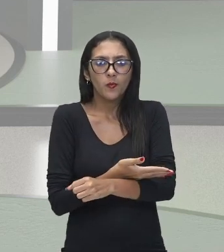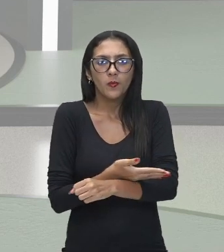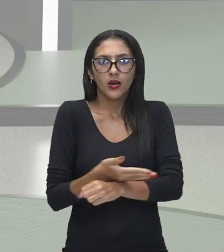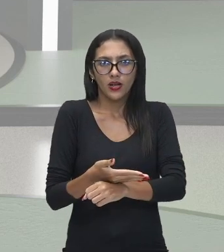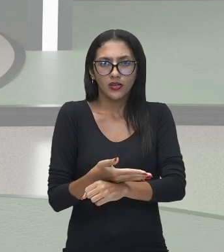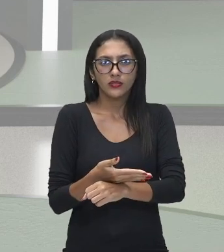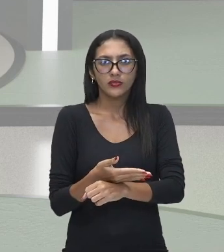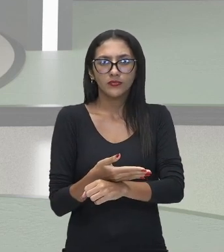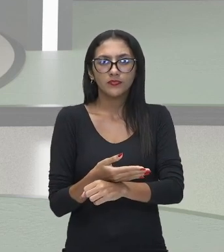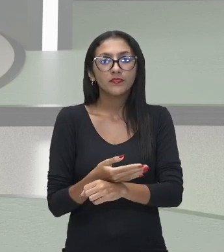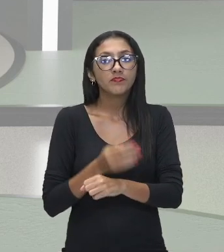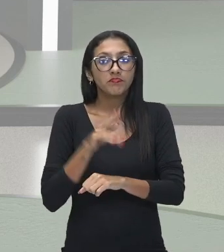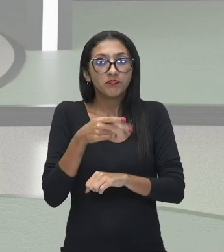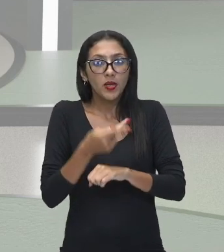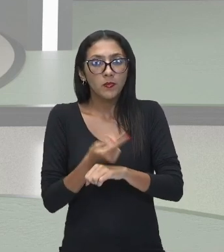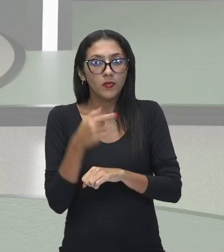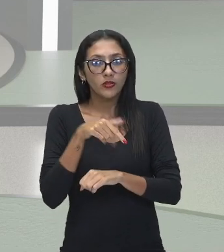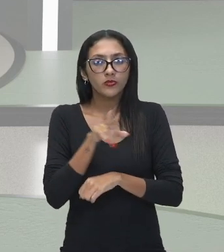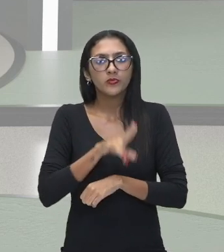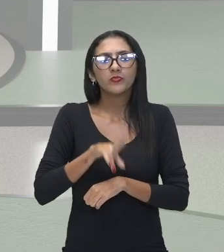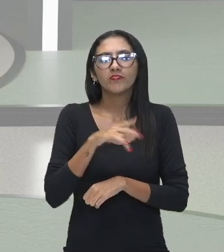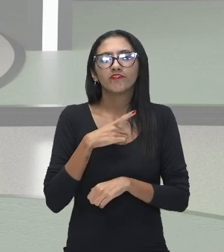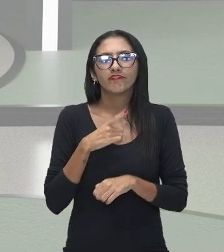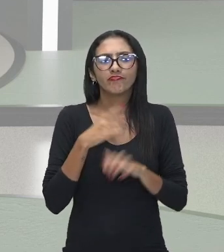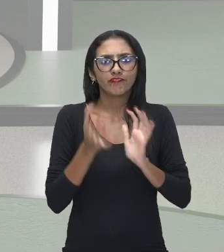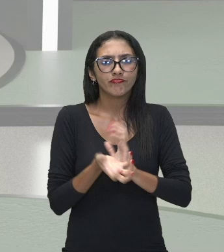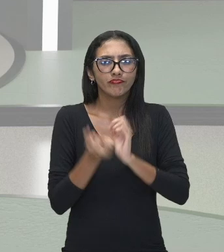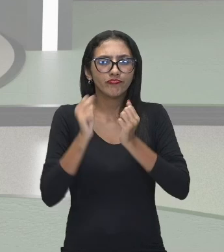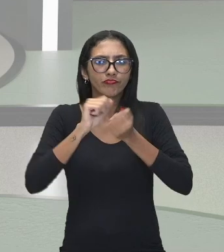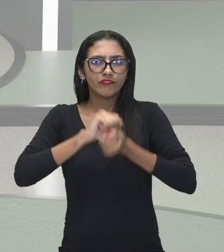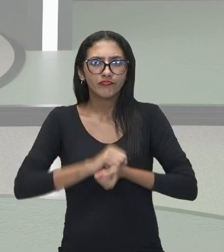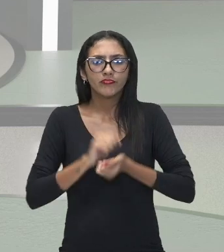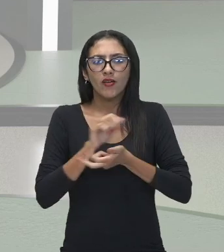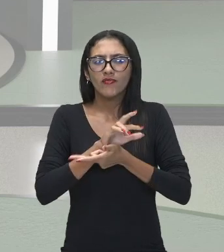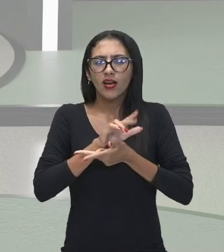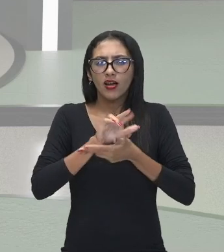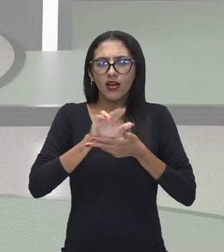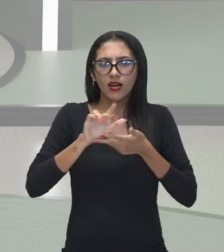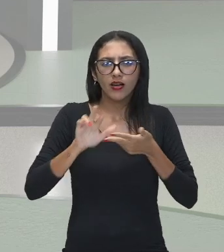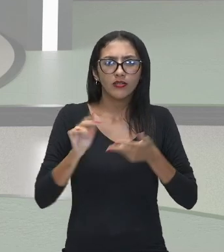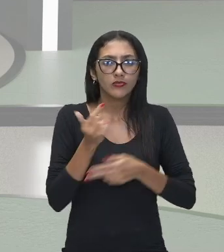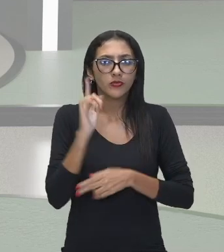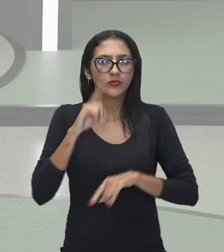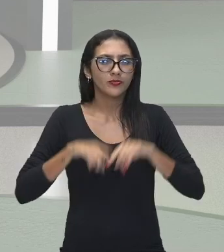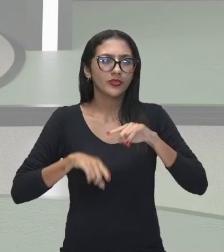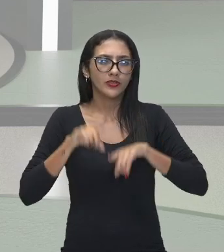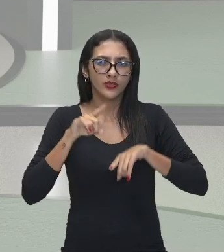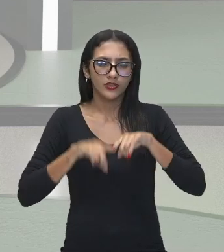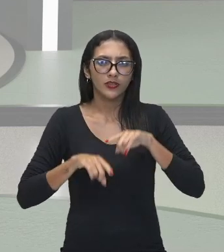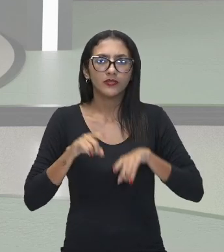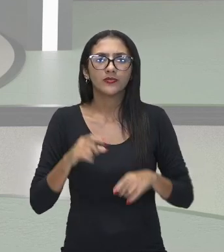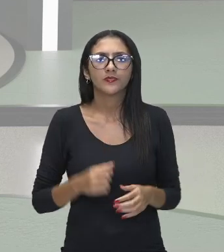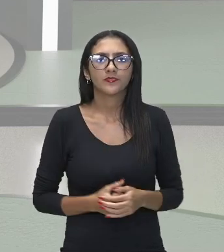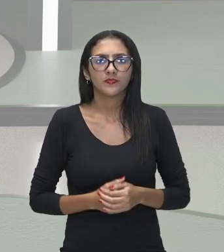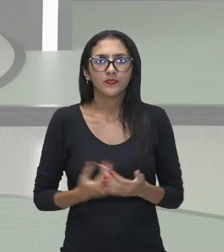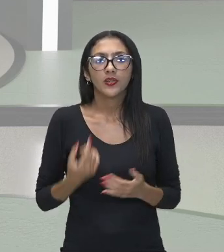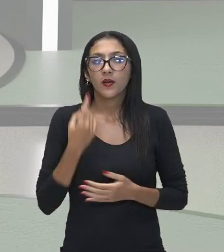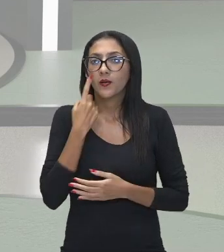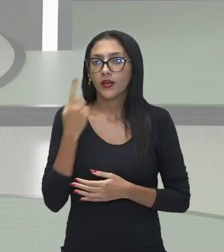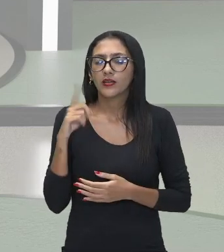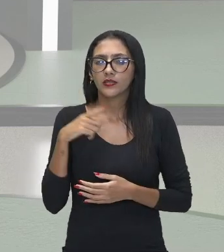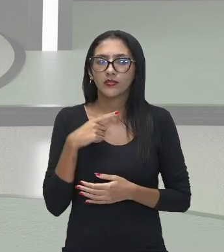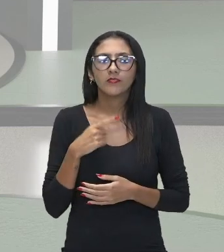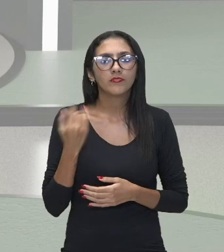daqui que são feitos produtos a partir dessa borracha natural. Então, esse aqui é um alcadieno